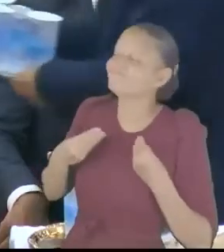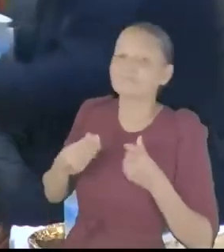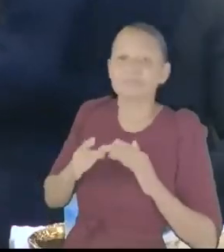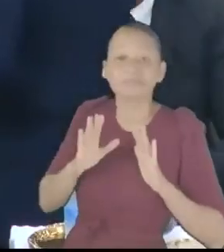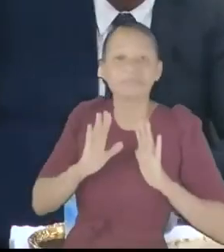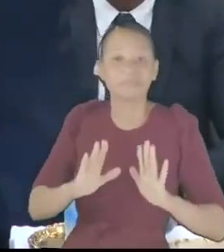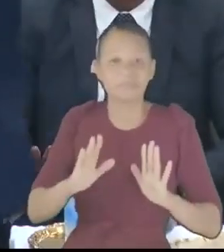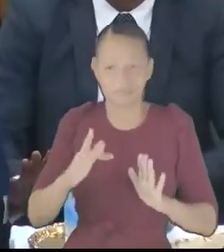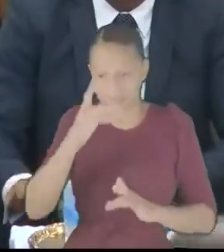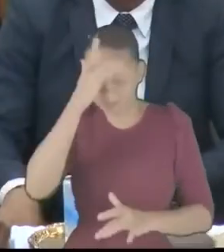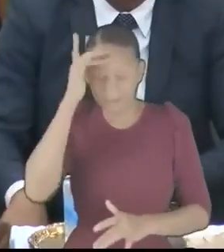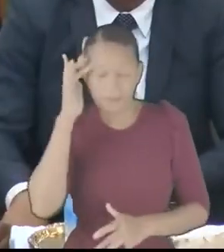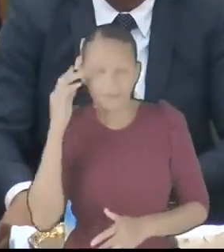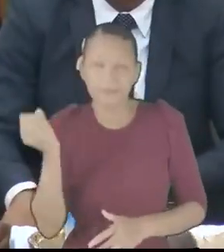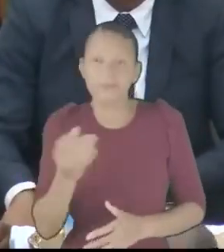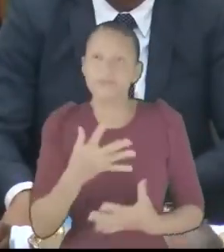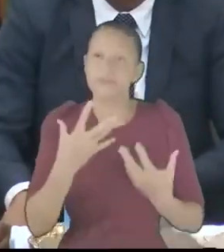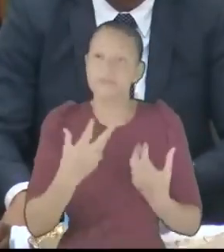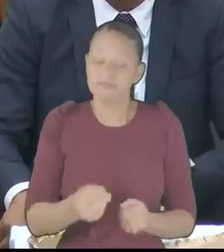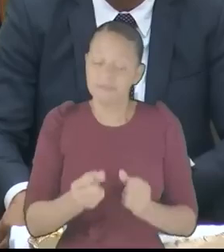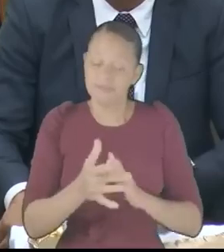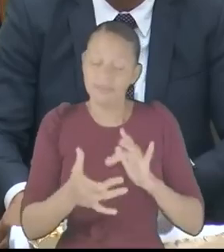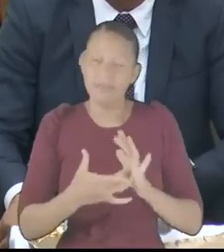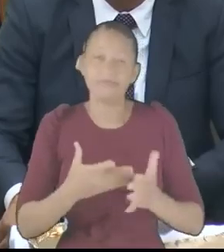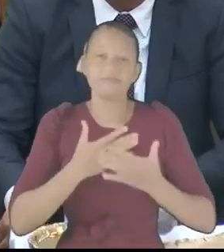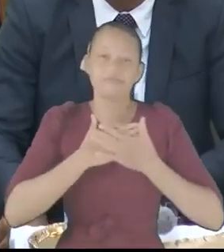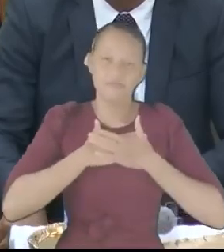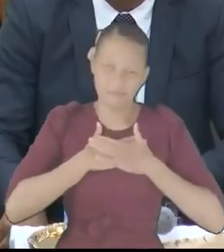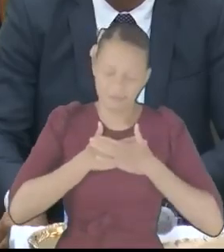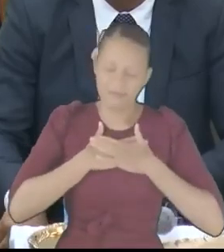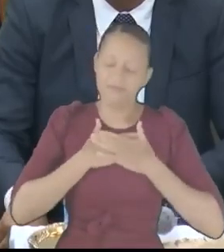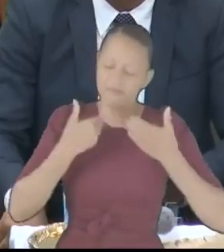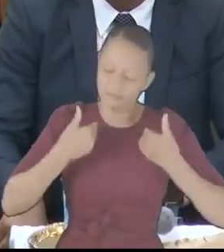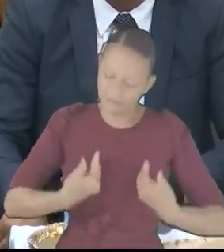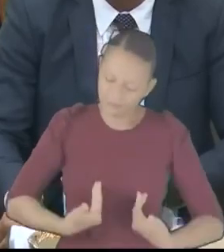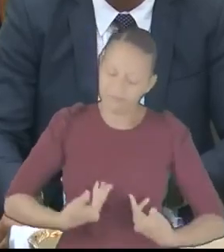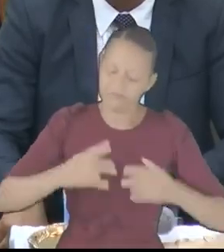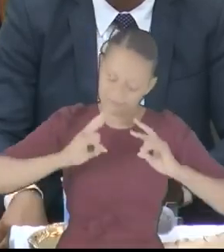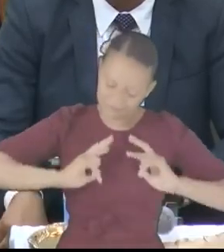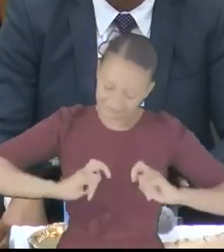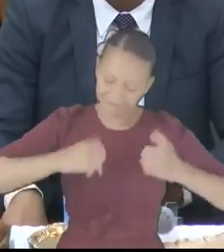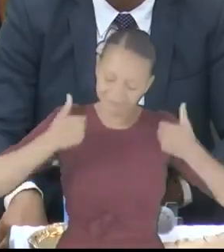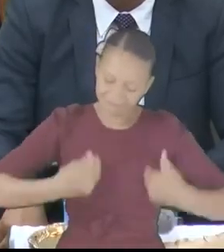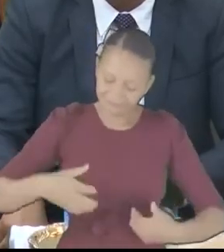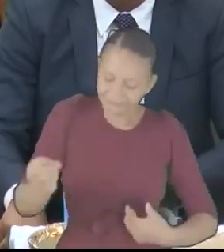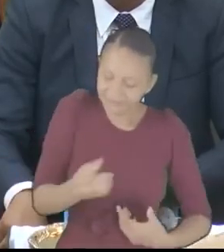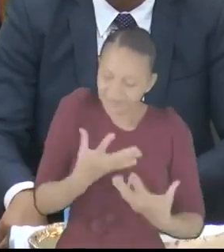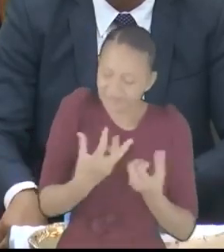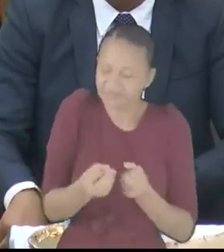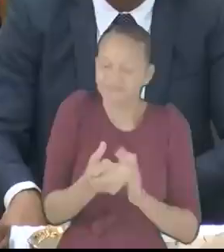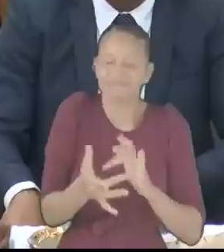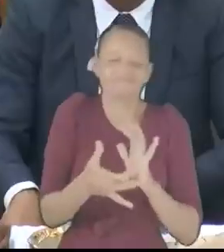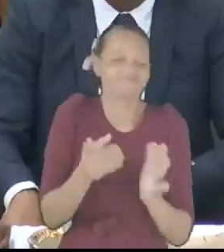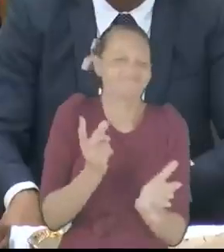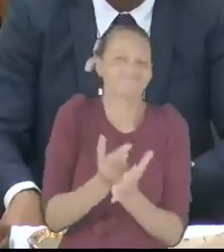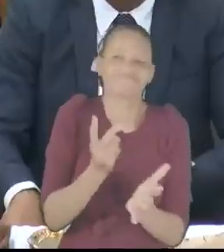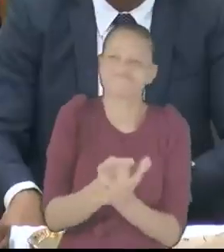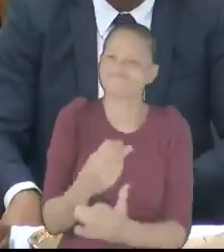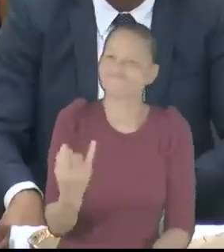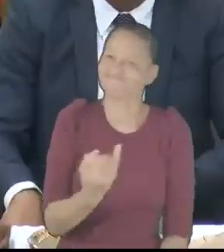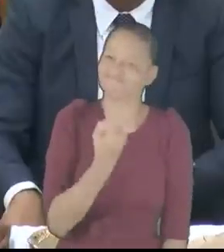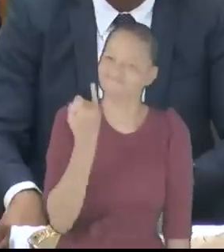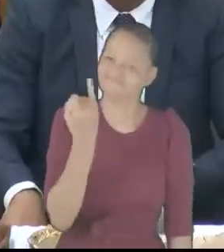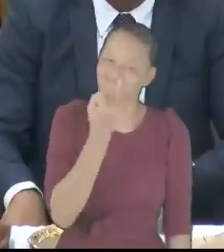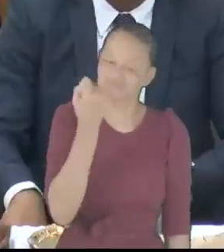mas para um novo crente, e para mim, que me considero um novo crente ainda, ela sempre é de grande